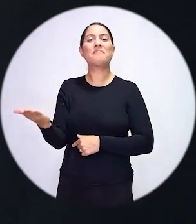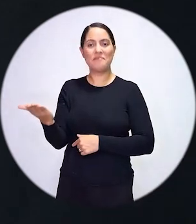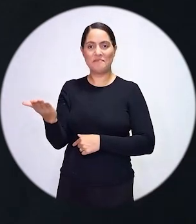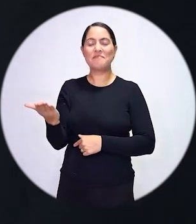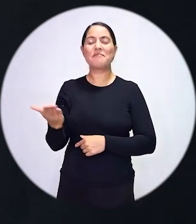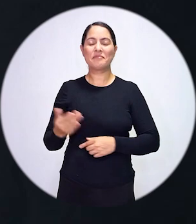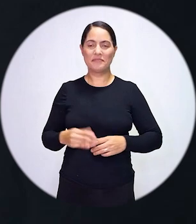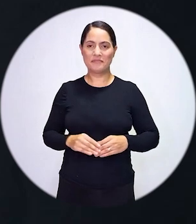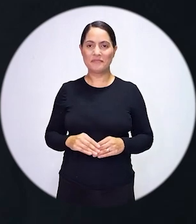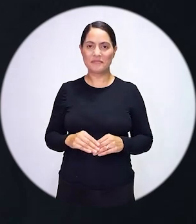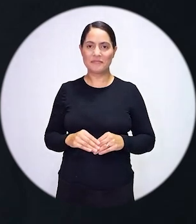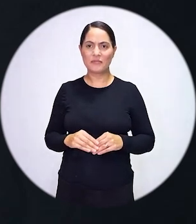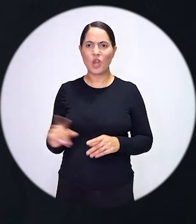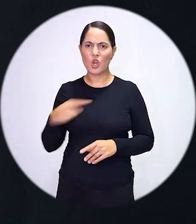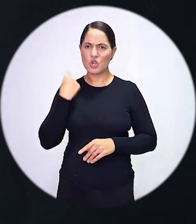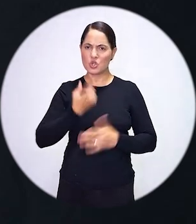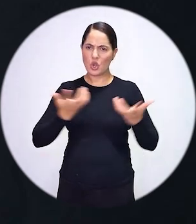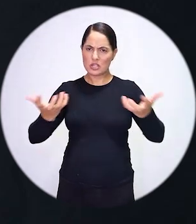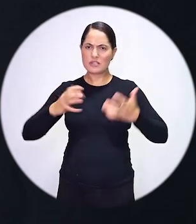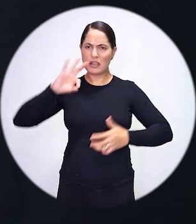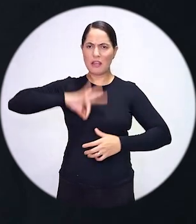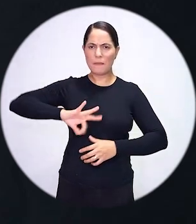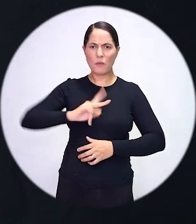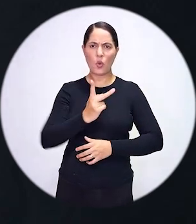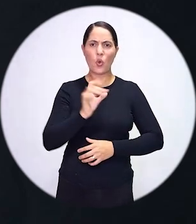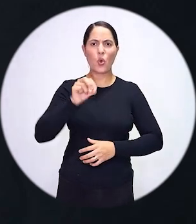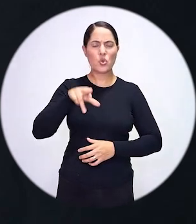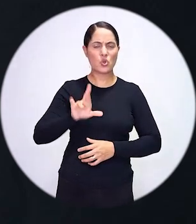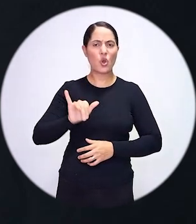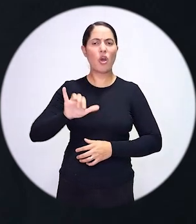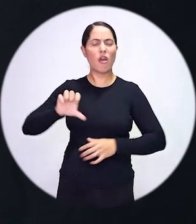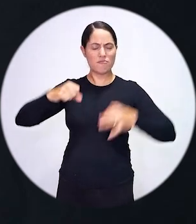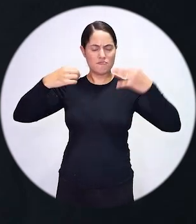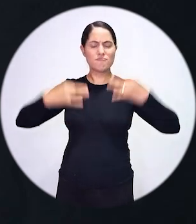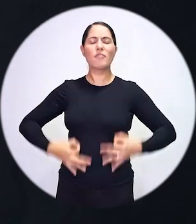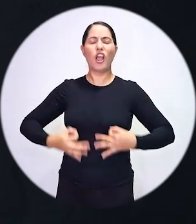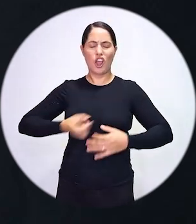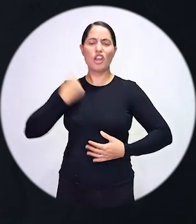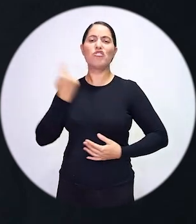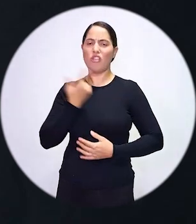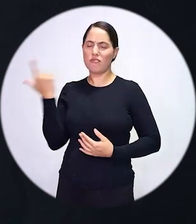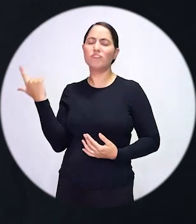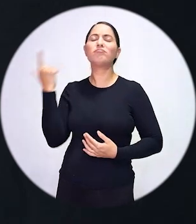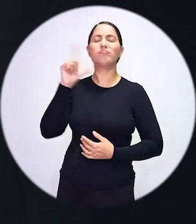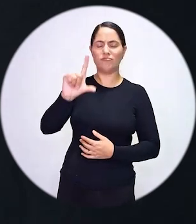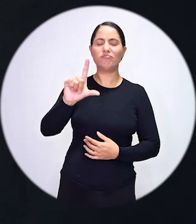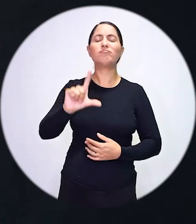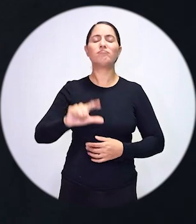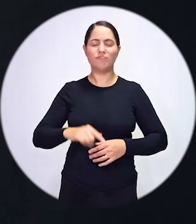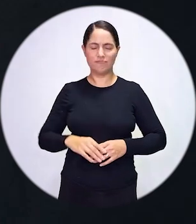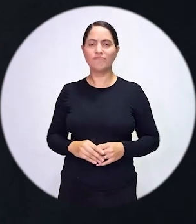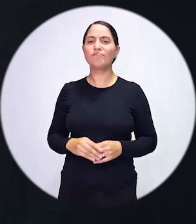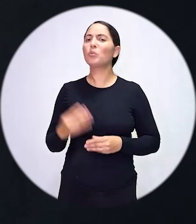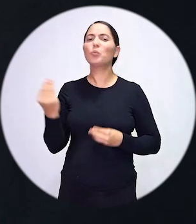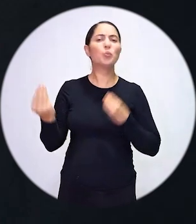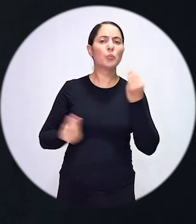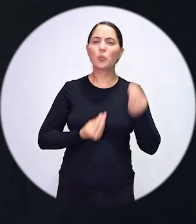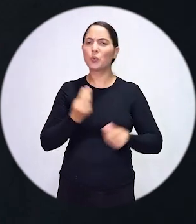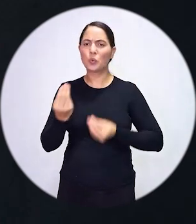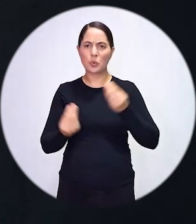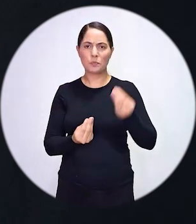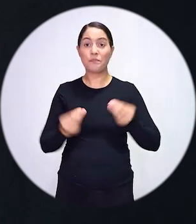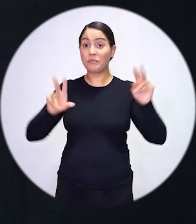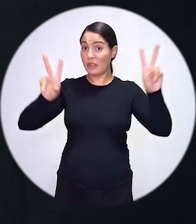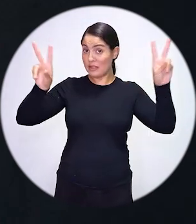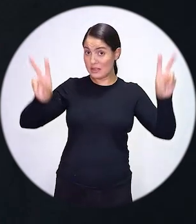o exercício de cada um e de cada uma de vocês. Queremos honorários justos e